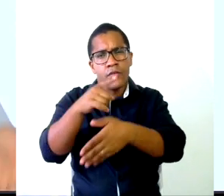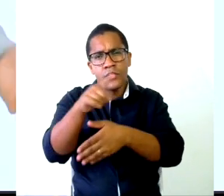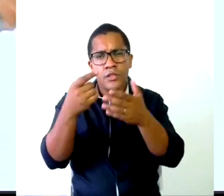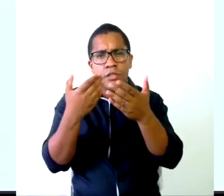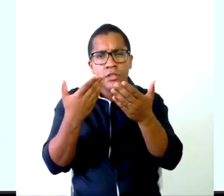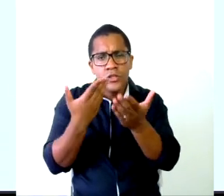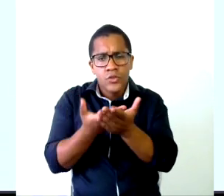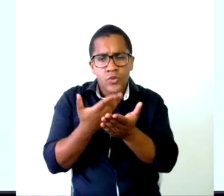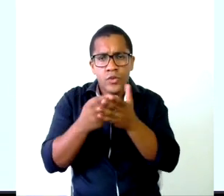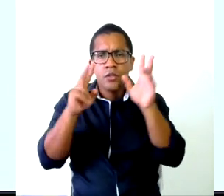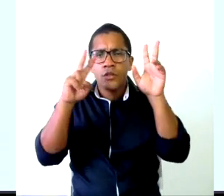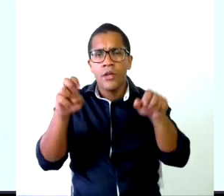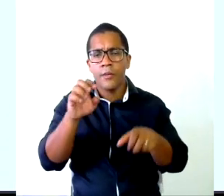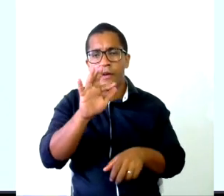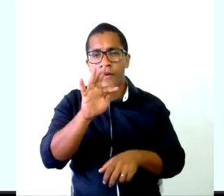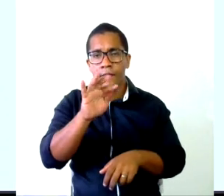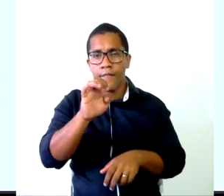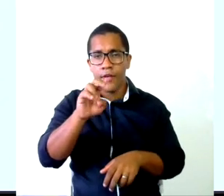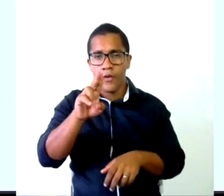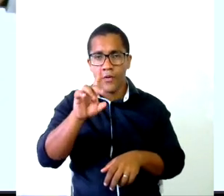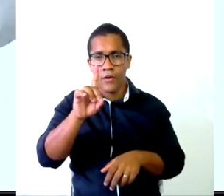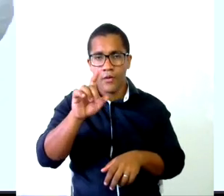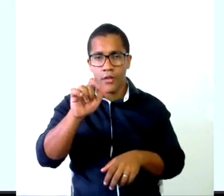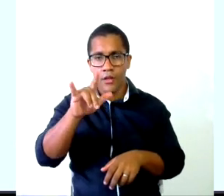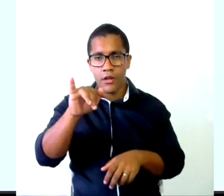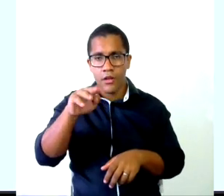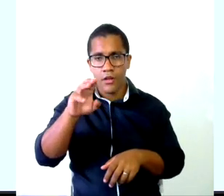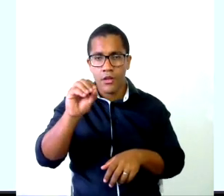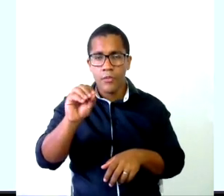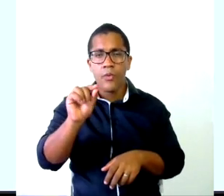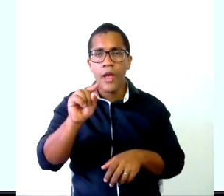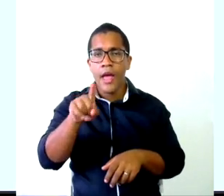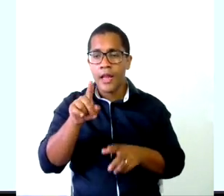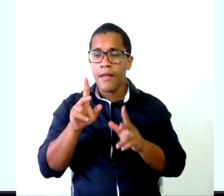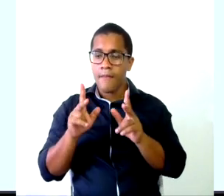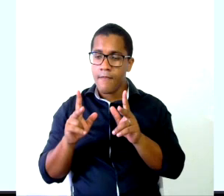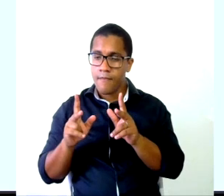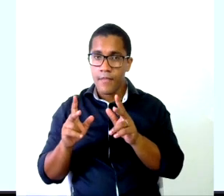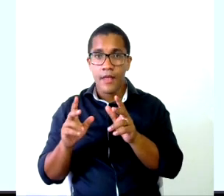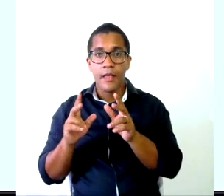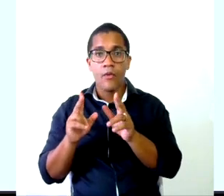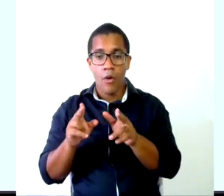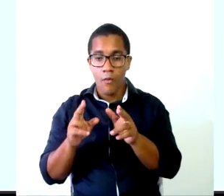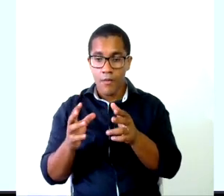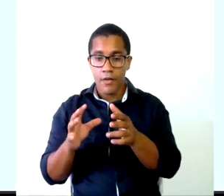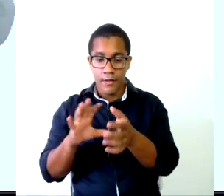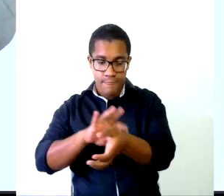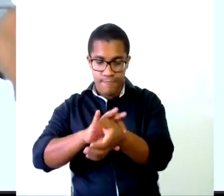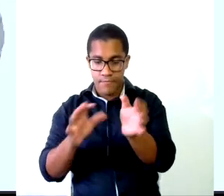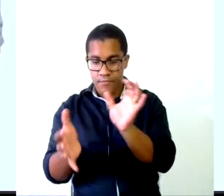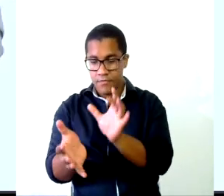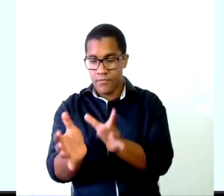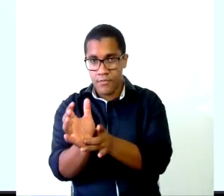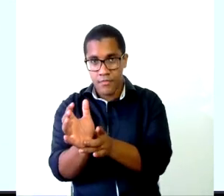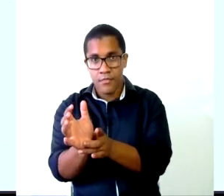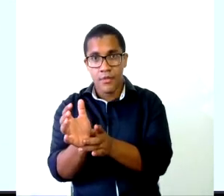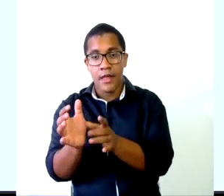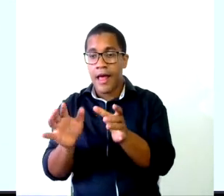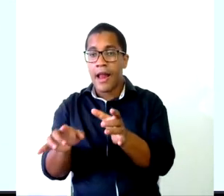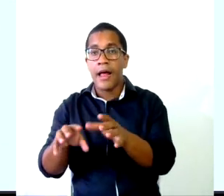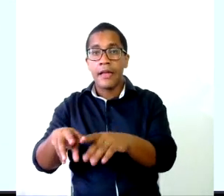estudar feudalismo, aí verão que a servidão do homem preso à terra.